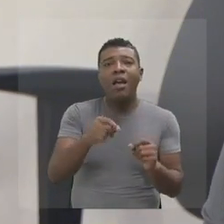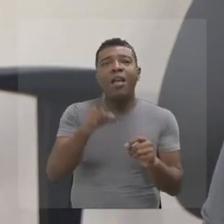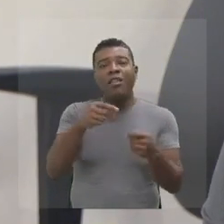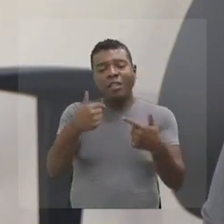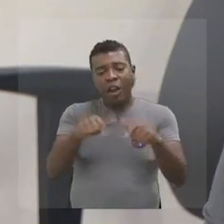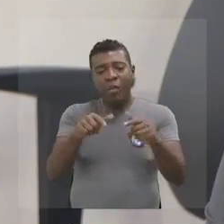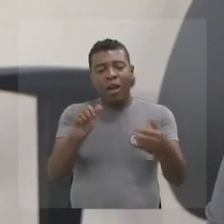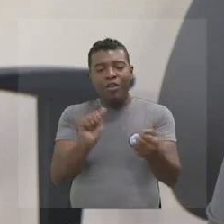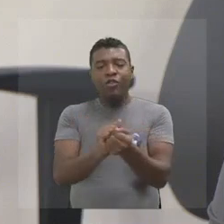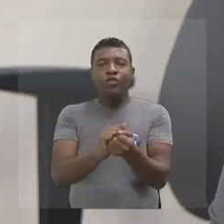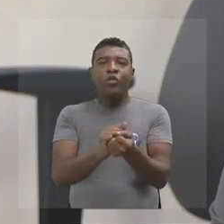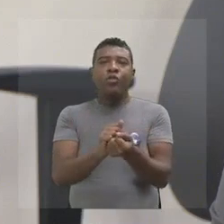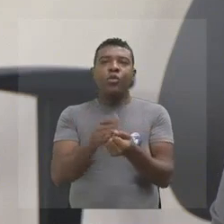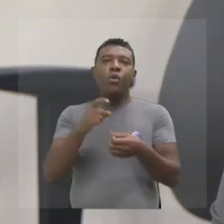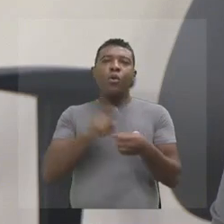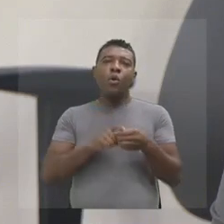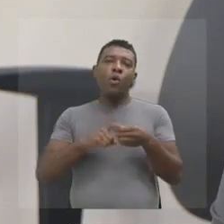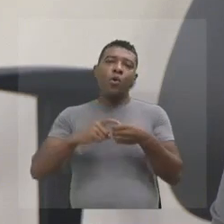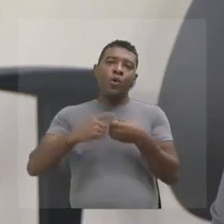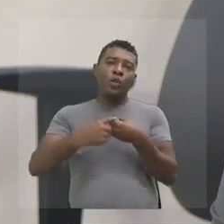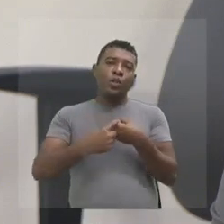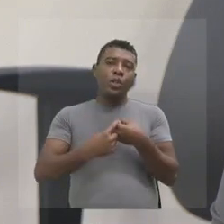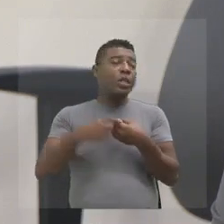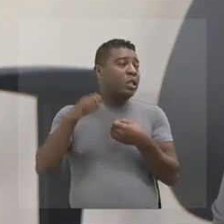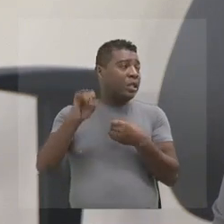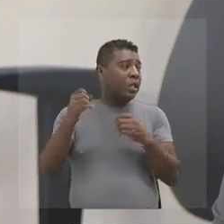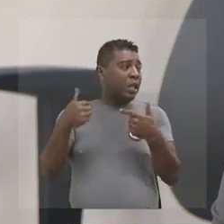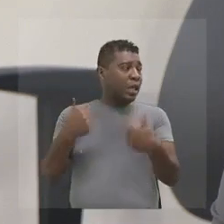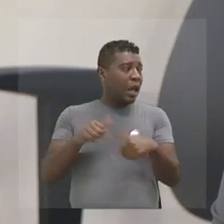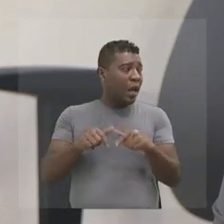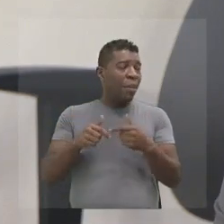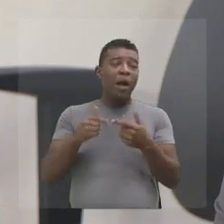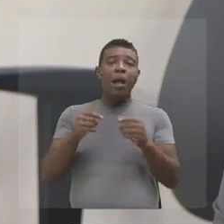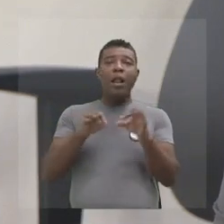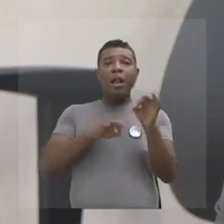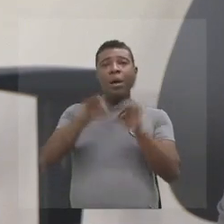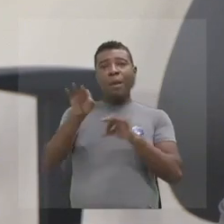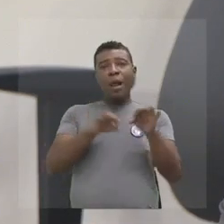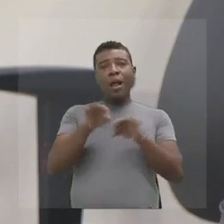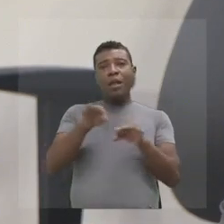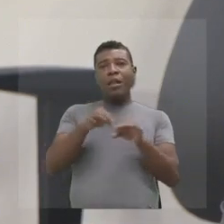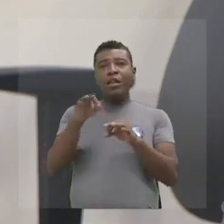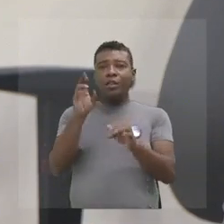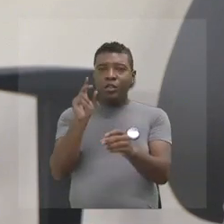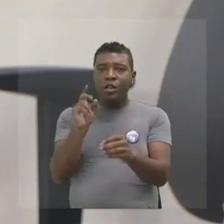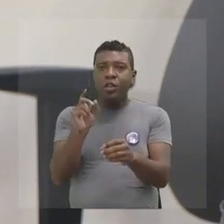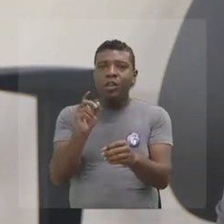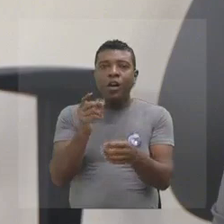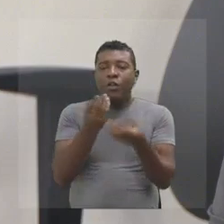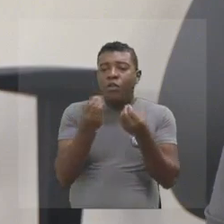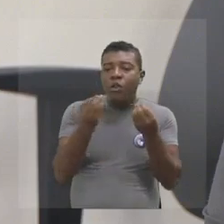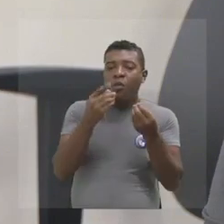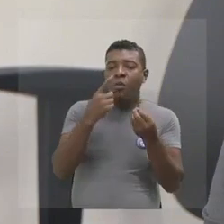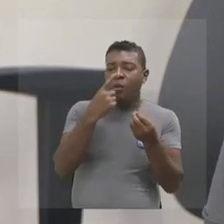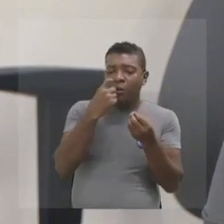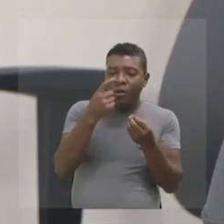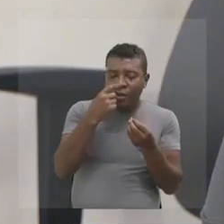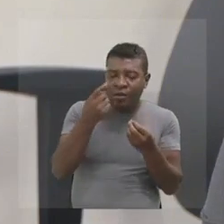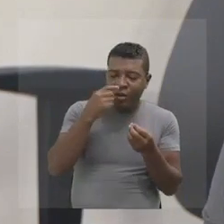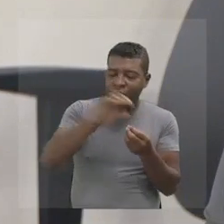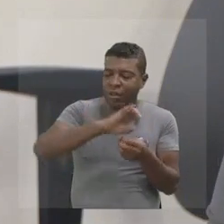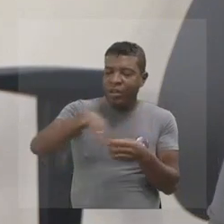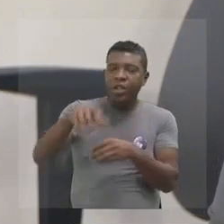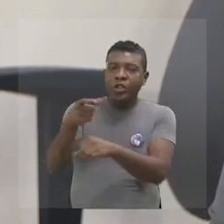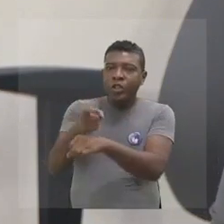consórcios quando a gente planeja bem a destinação adequada de resíduos sólidos cria uma estrutura necessária para abranger um número maior de